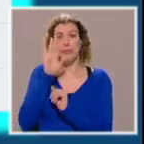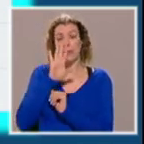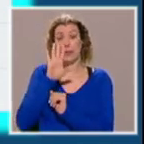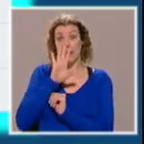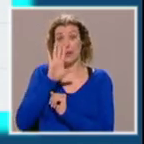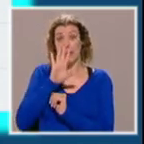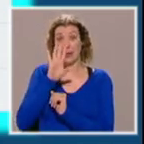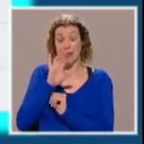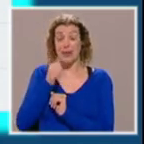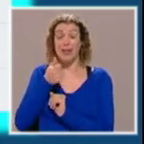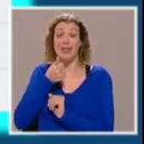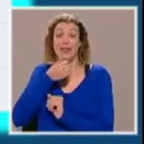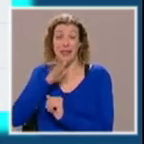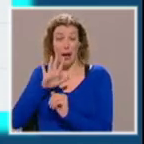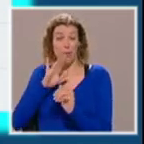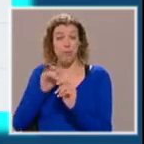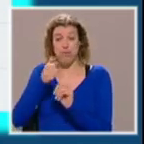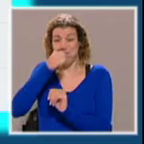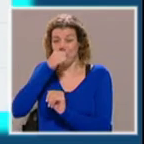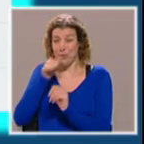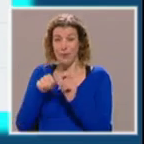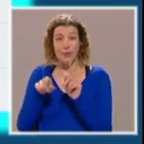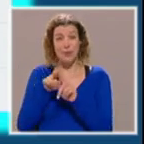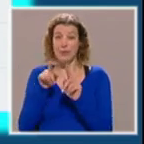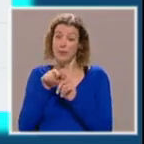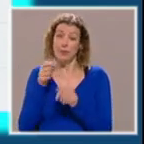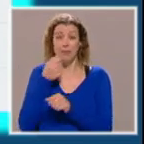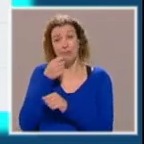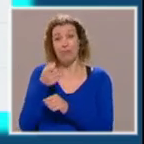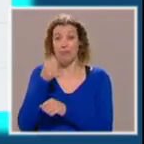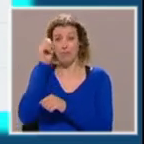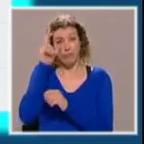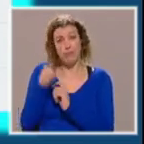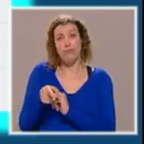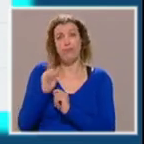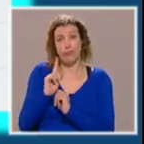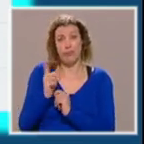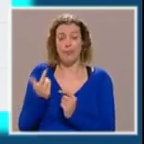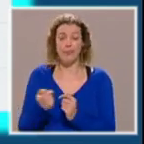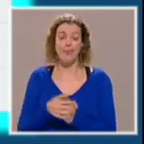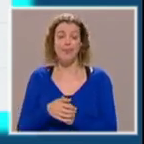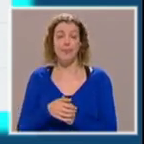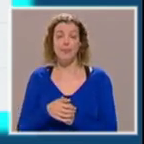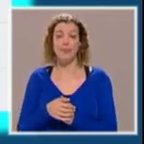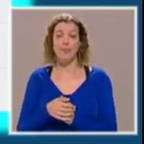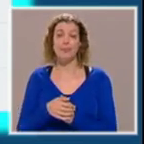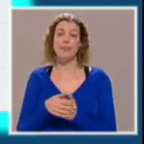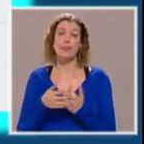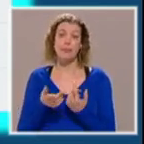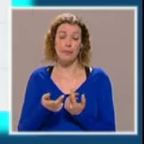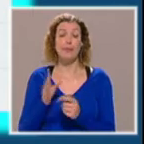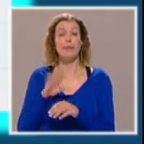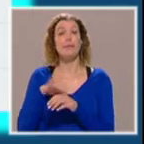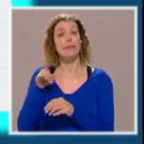enche de sangue, aumenta de volume e que se manifesta pela ereção do pênis. E é através